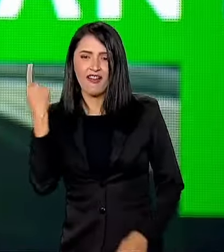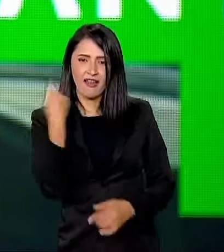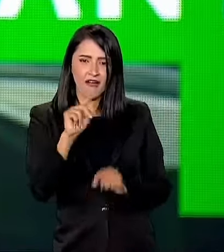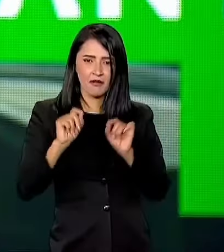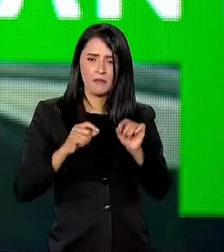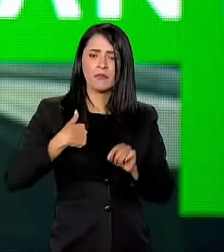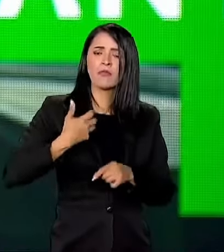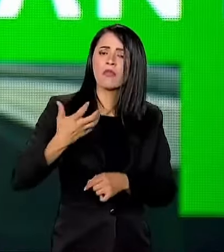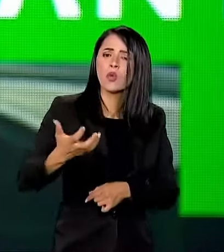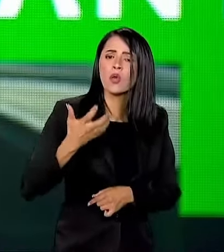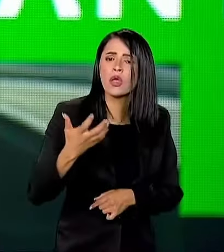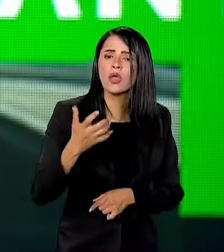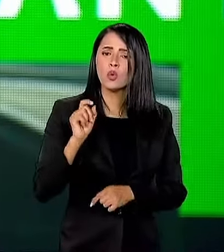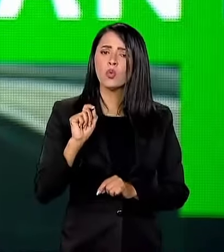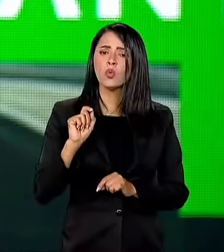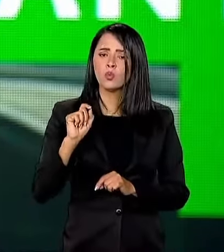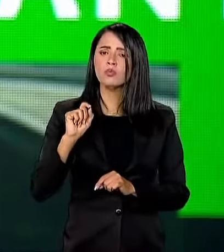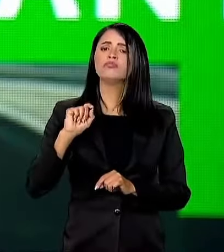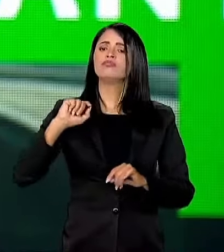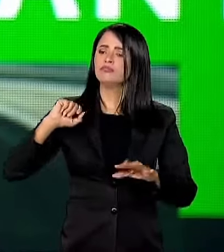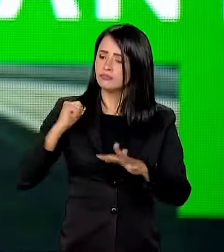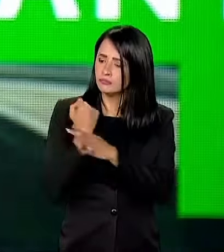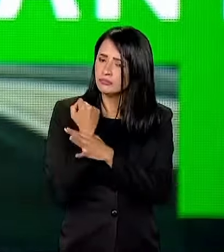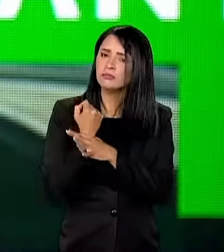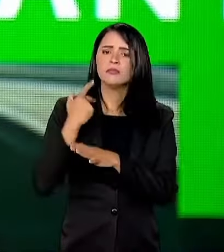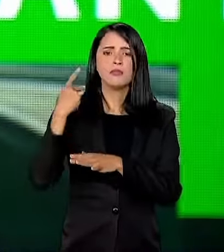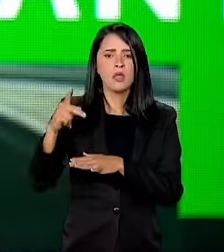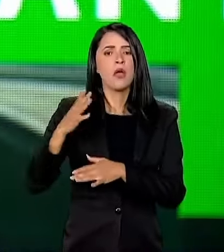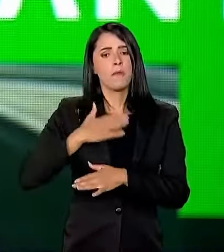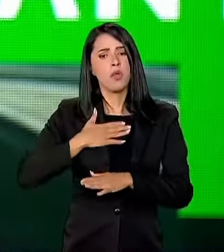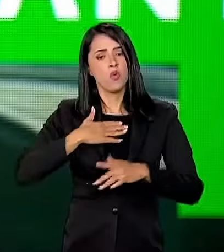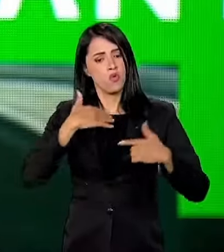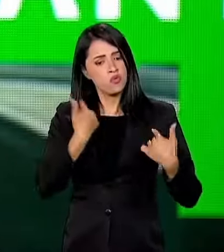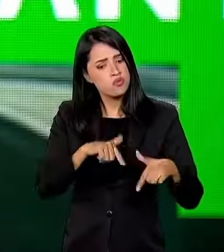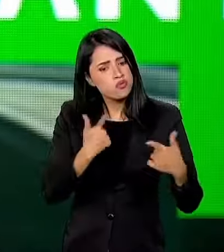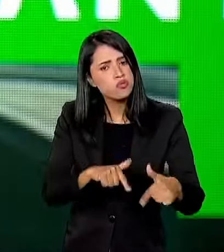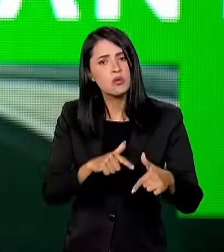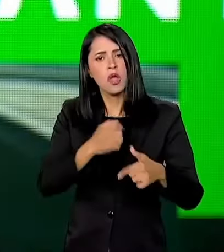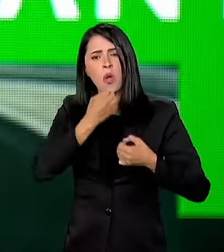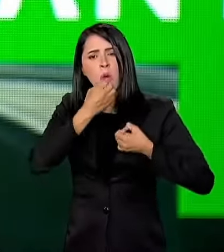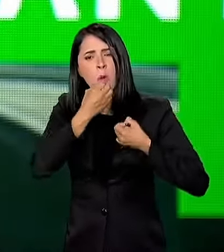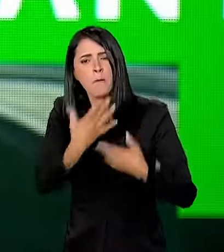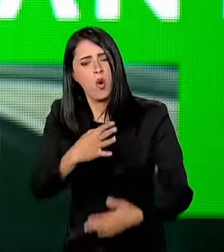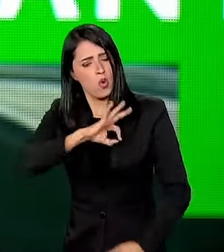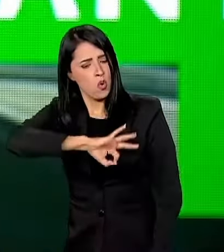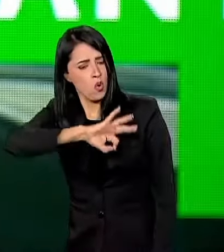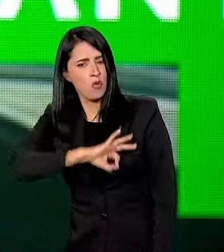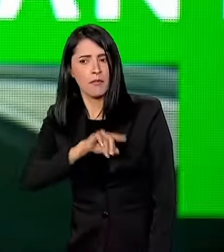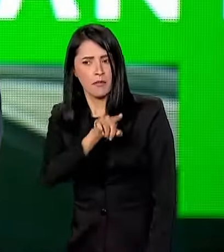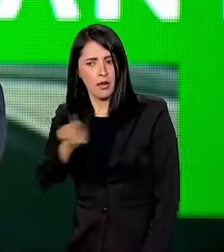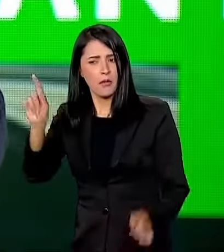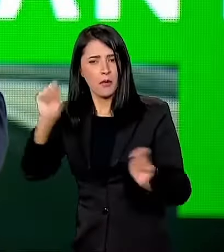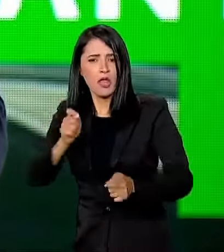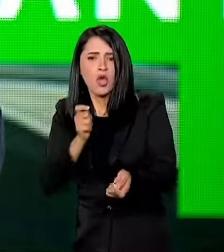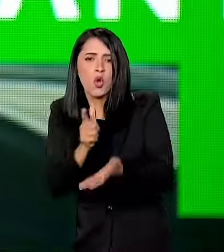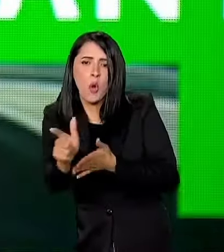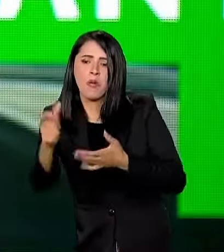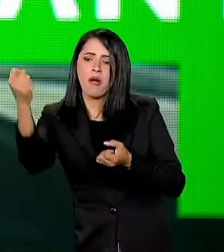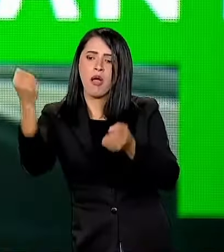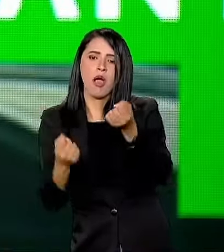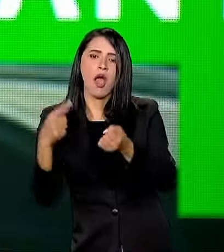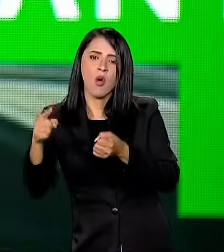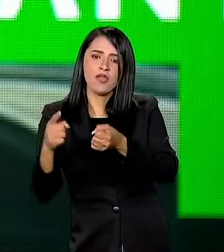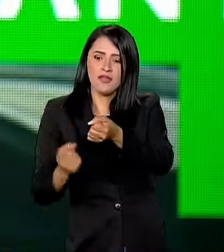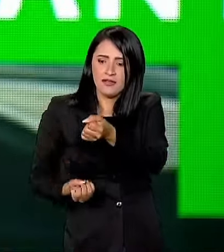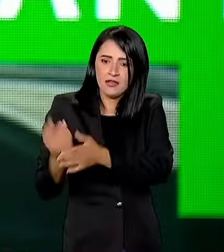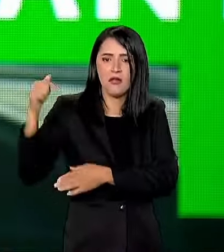eu quero garantir aos meus trabalhadores um bom salário para ele poder comprar os carros que eles produzem